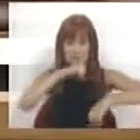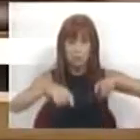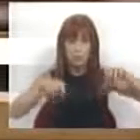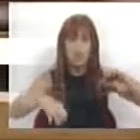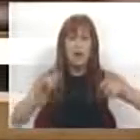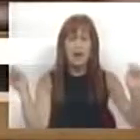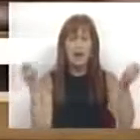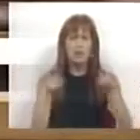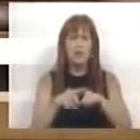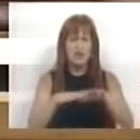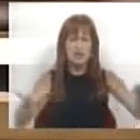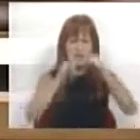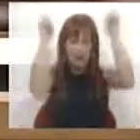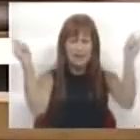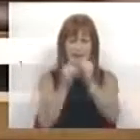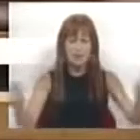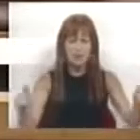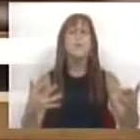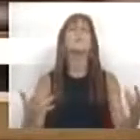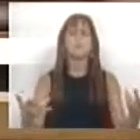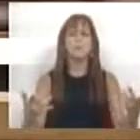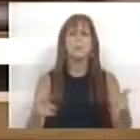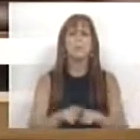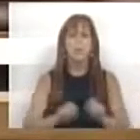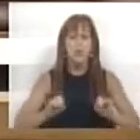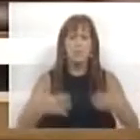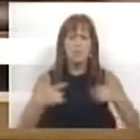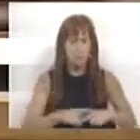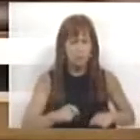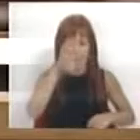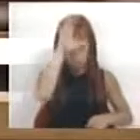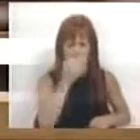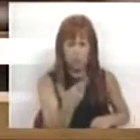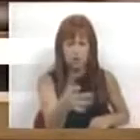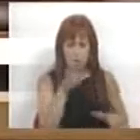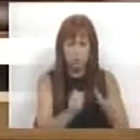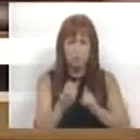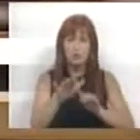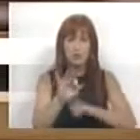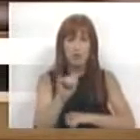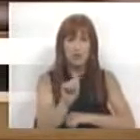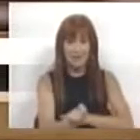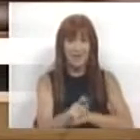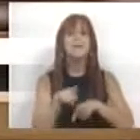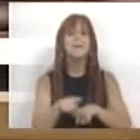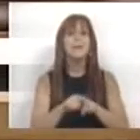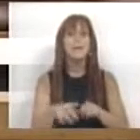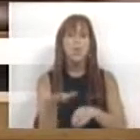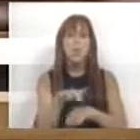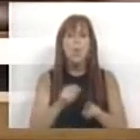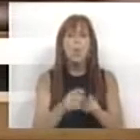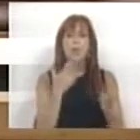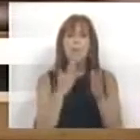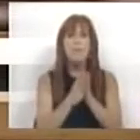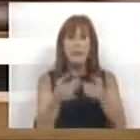Trata-se de uma campanha à escala internacional. No início desta legislatura, o Grupo Parlamentar do Bloco de Esquerda, no âmbito de